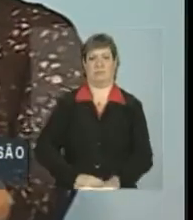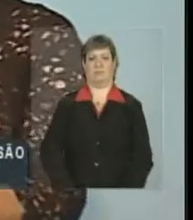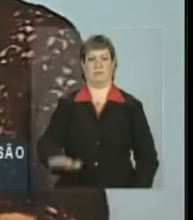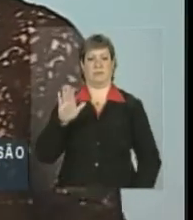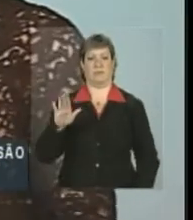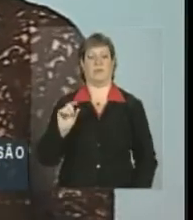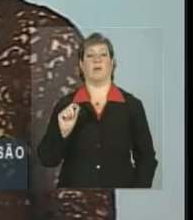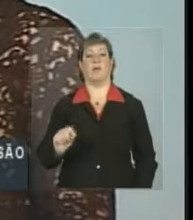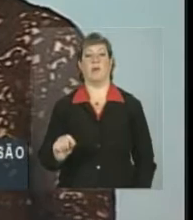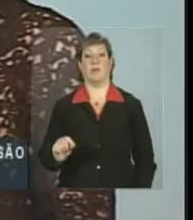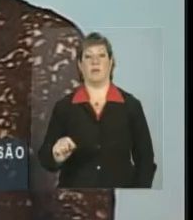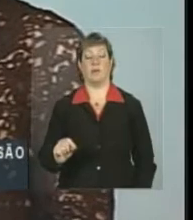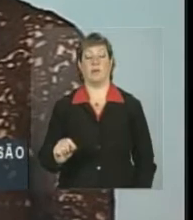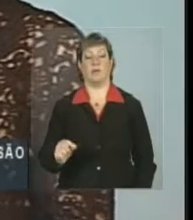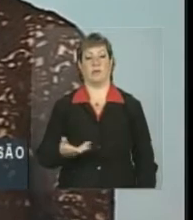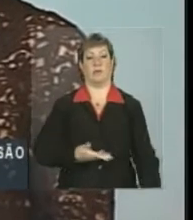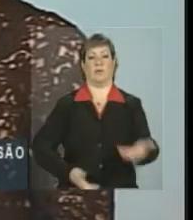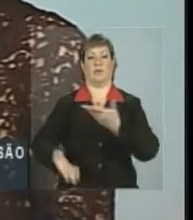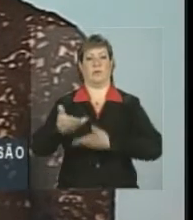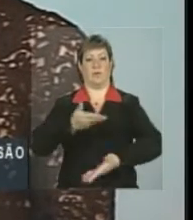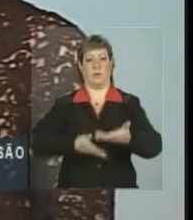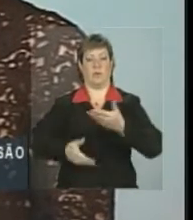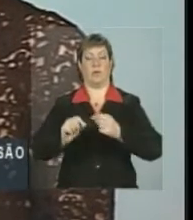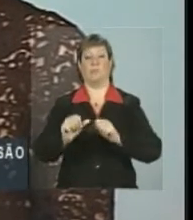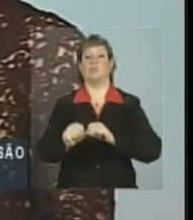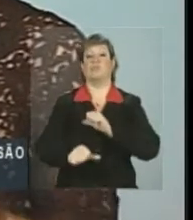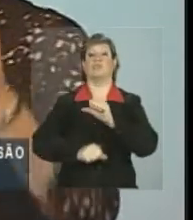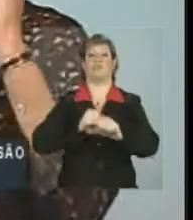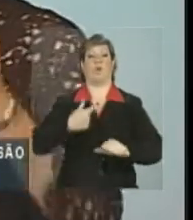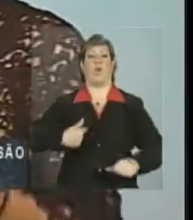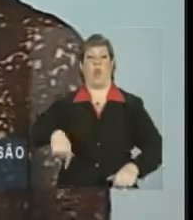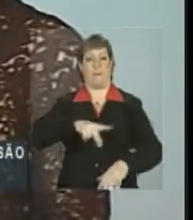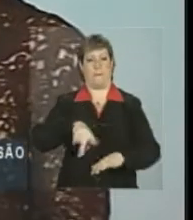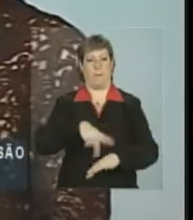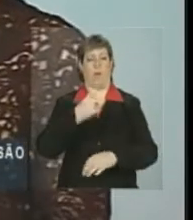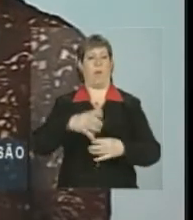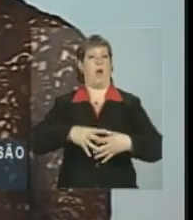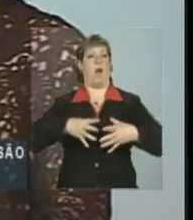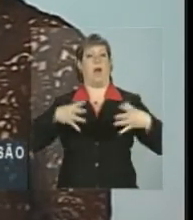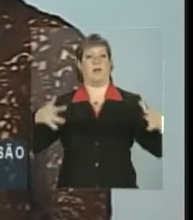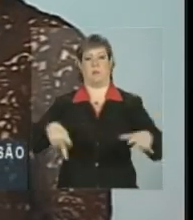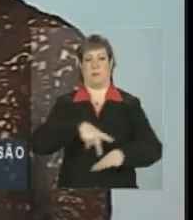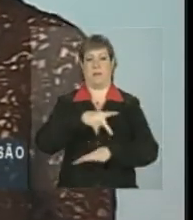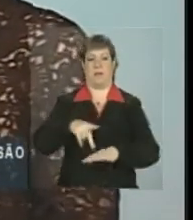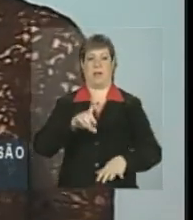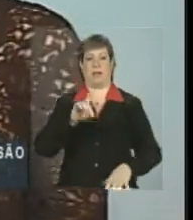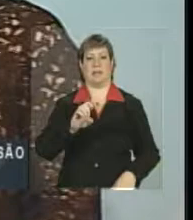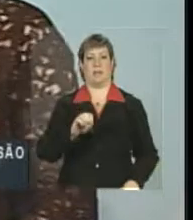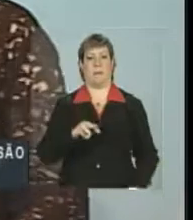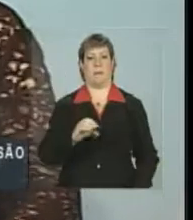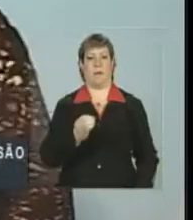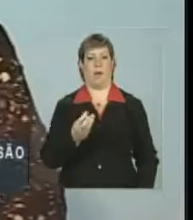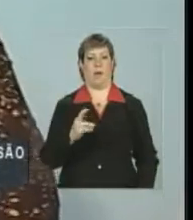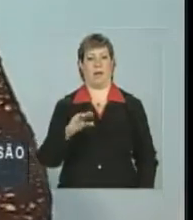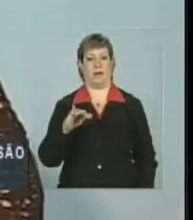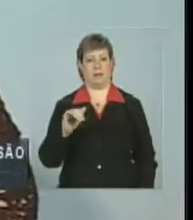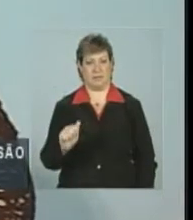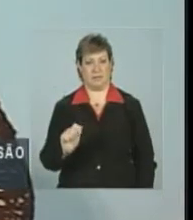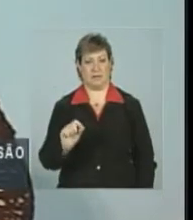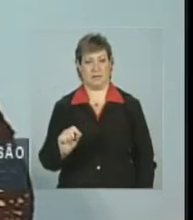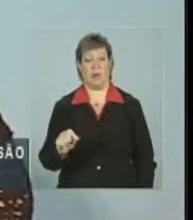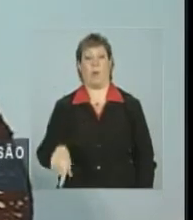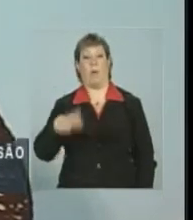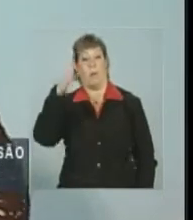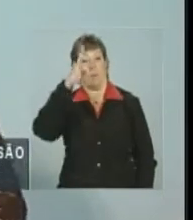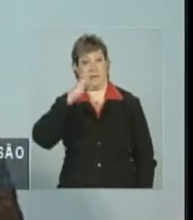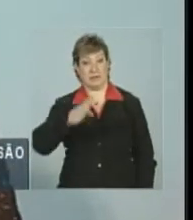com uma relação que transforma o nosso país num grande país democrático. O Brasil veio